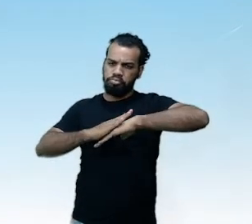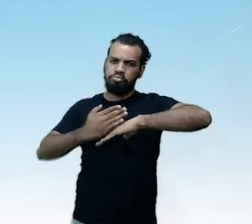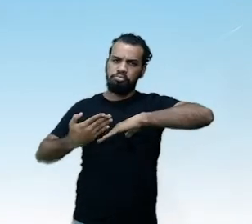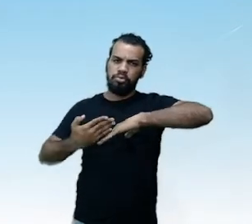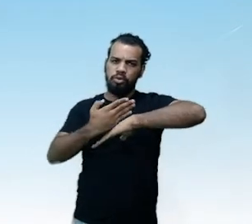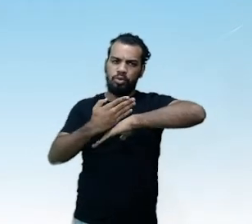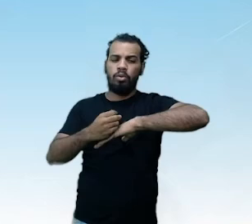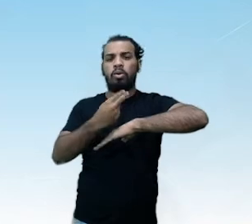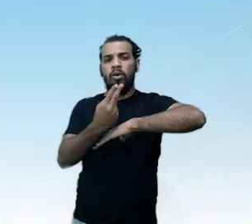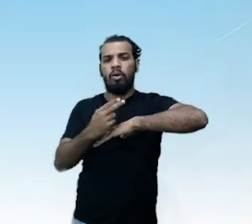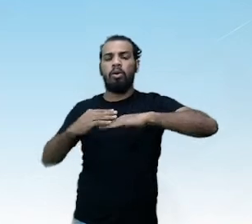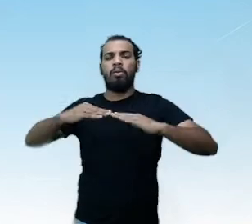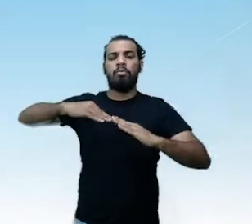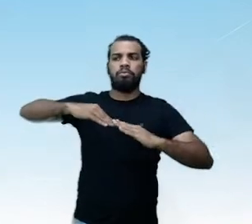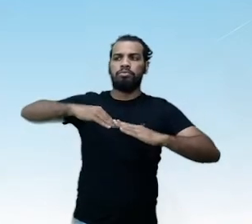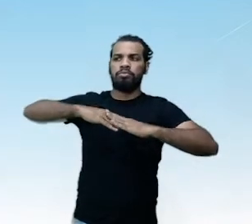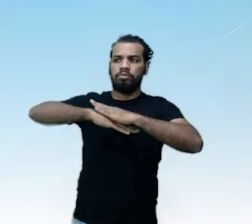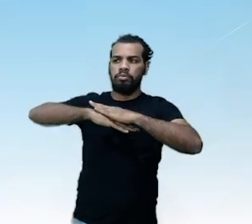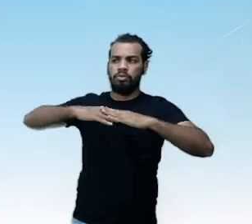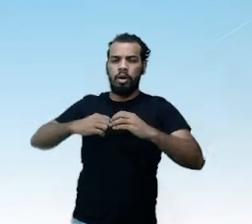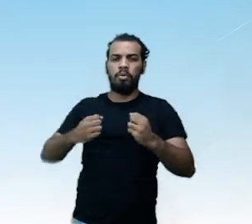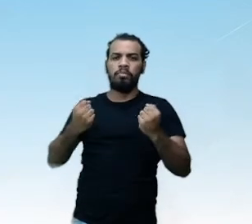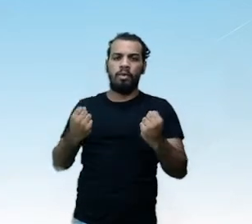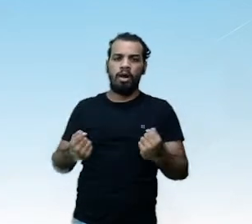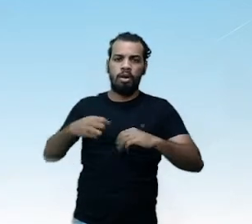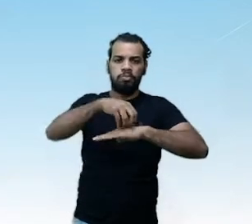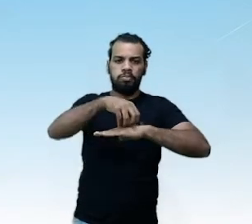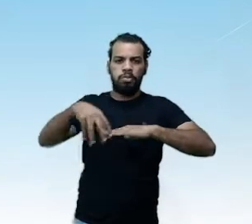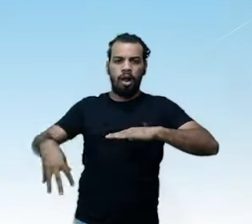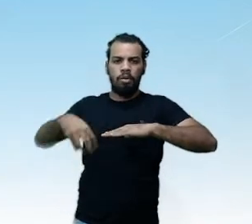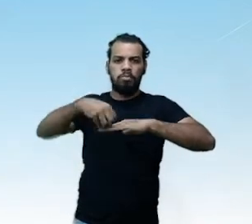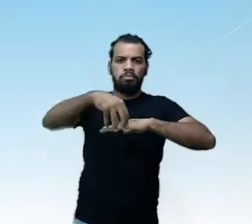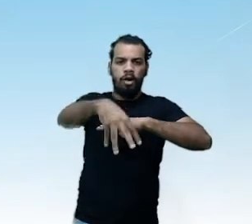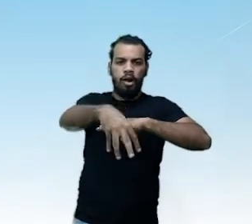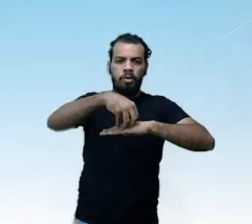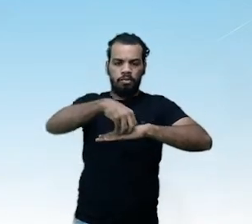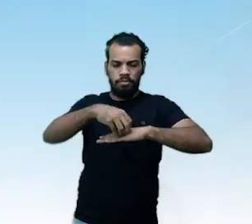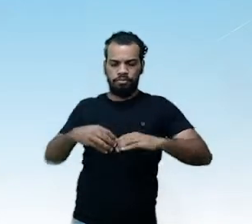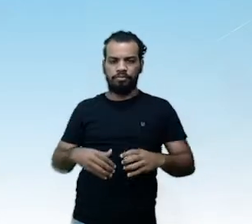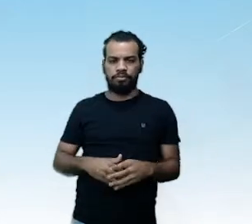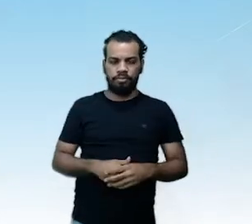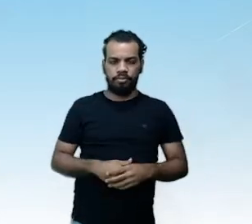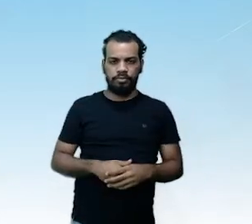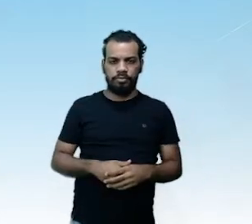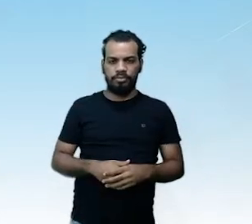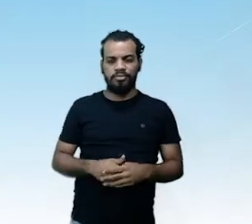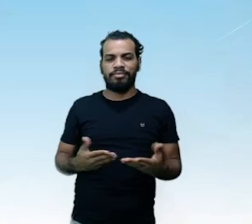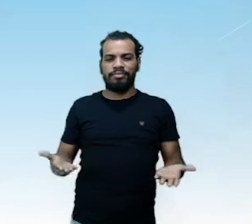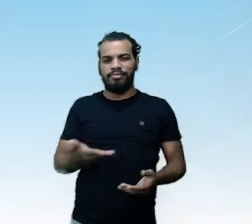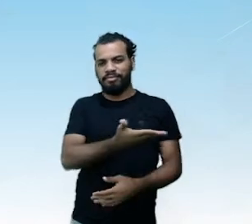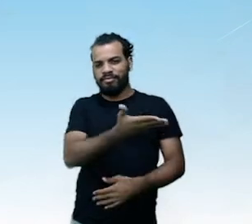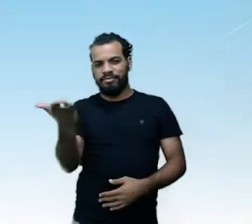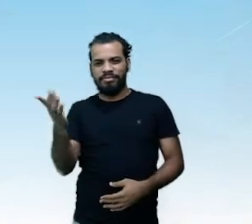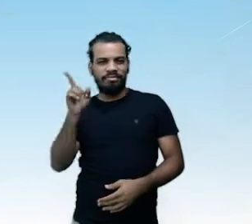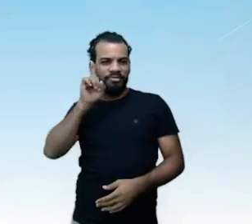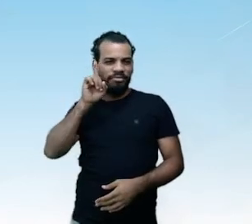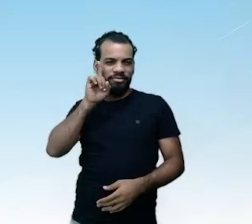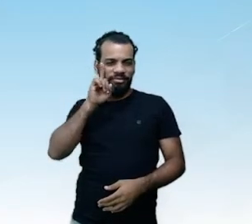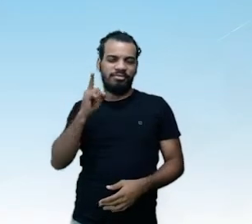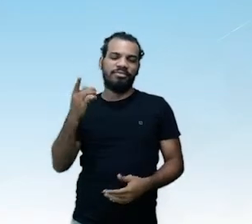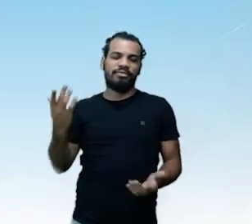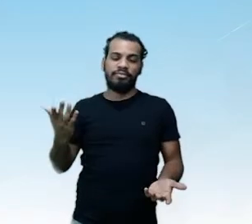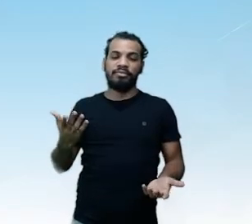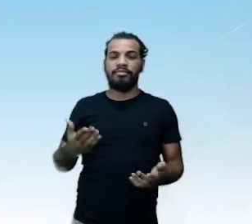acesso ou uma rampa de carga e descarga. E aí, trazendo para o nosso cotidiano, hoje